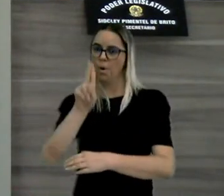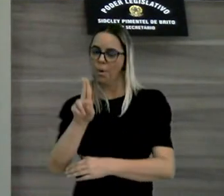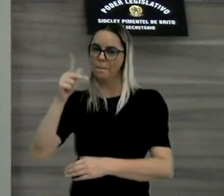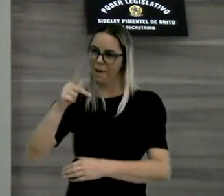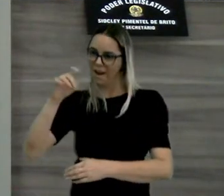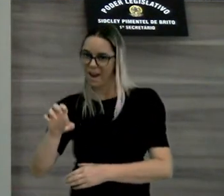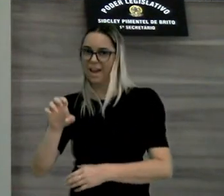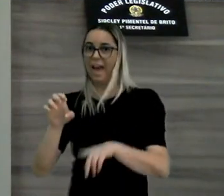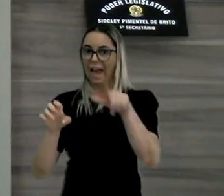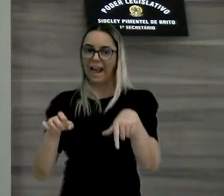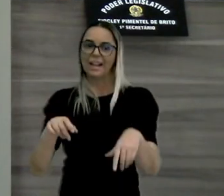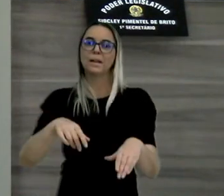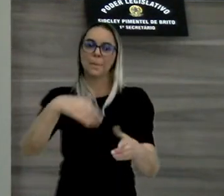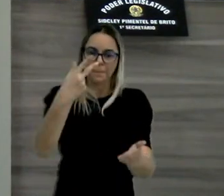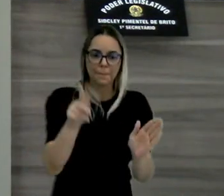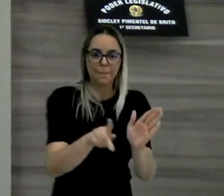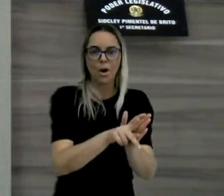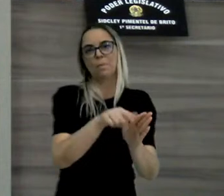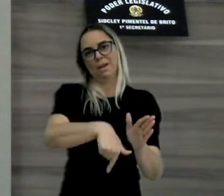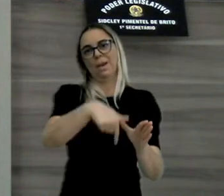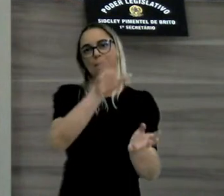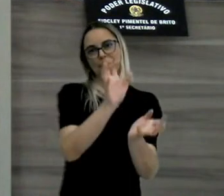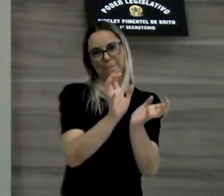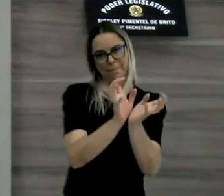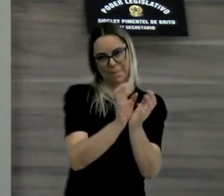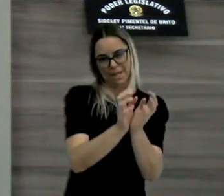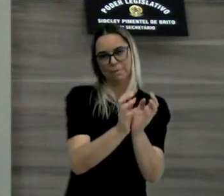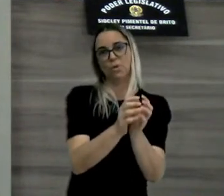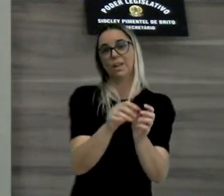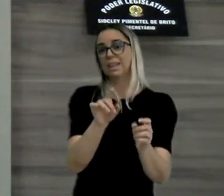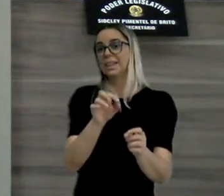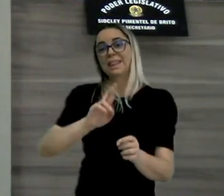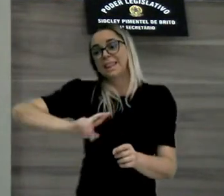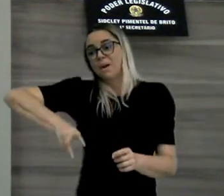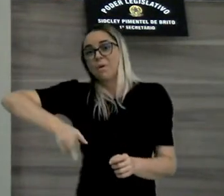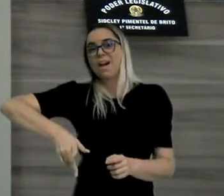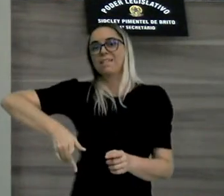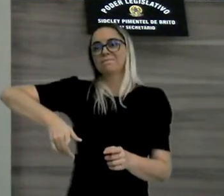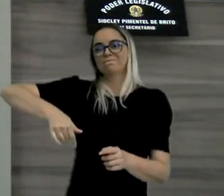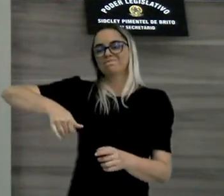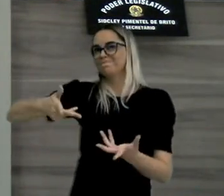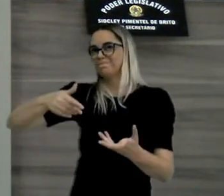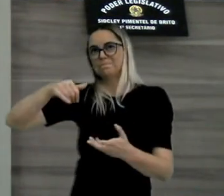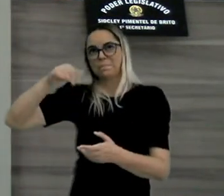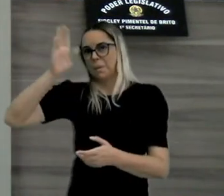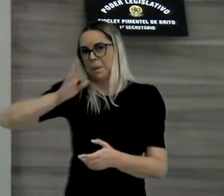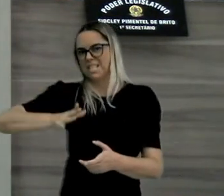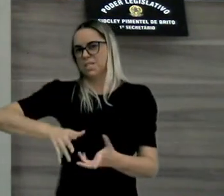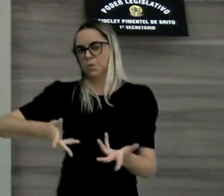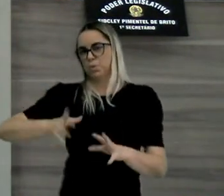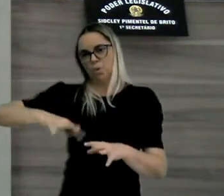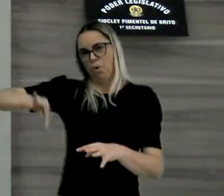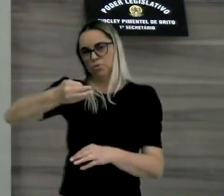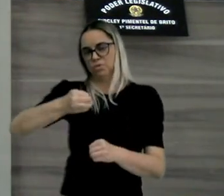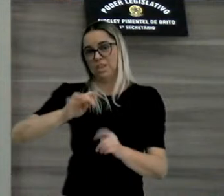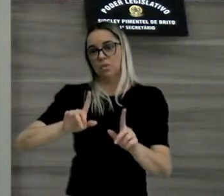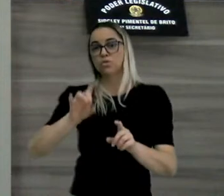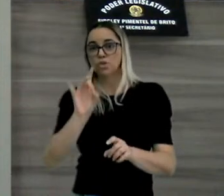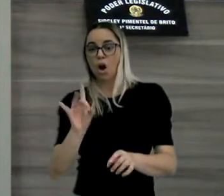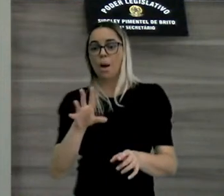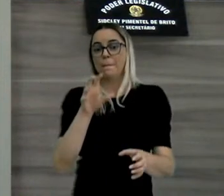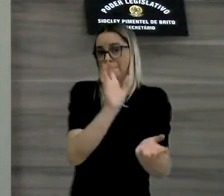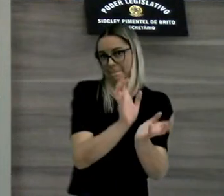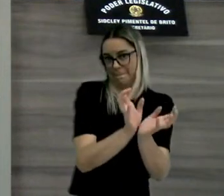Secretaria de Educação de Pernambuco e não do Ministério da Educação esta secretaria permanece à disposição para esclarecimentos adicionais a